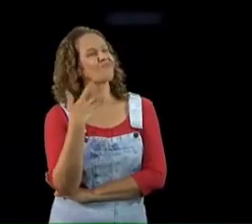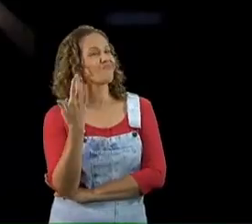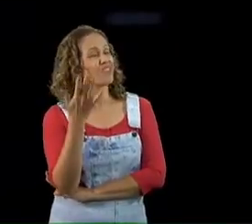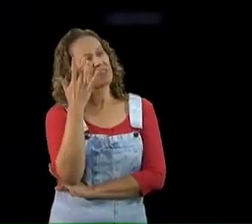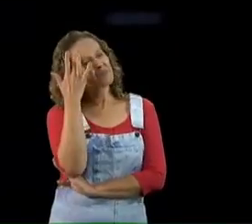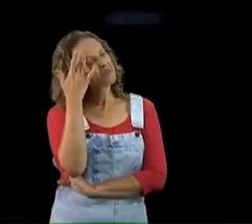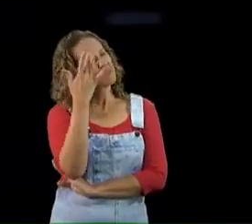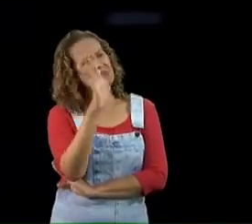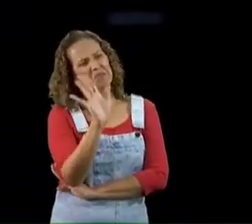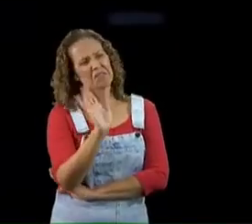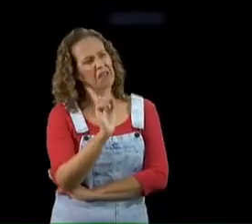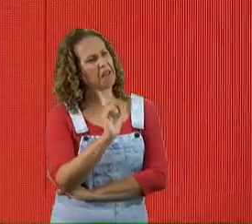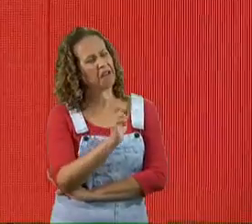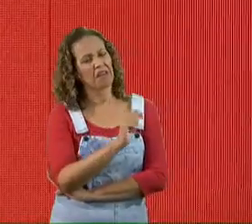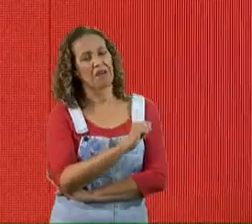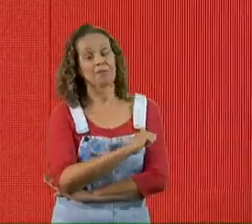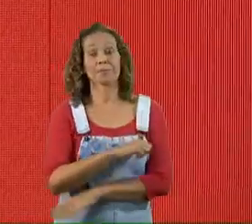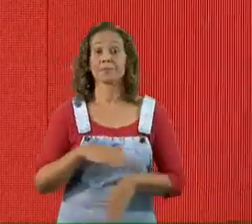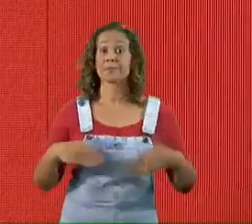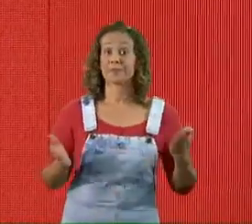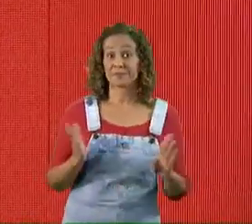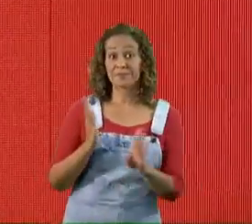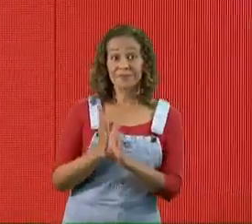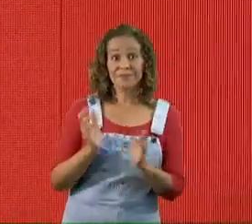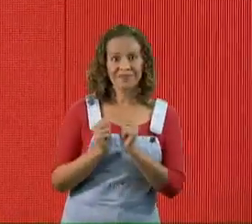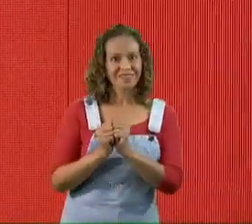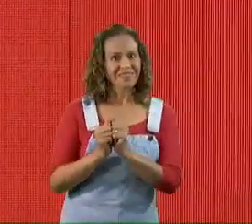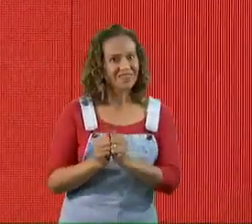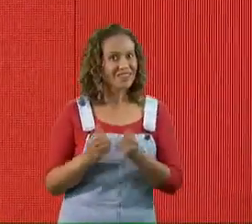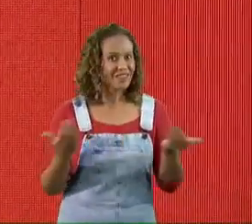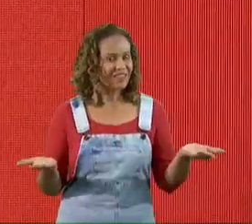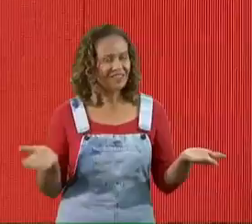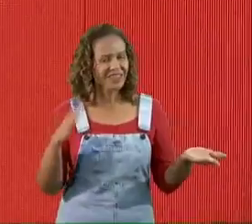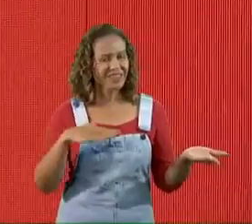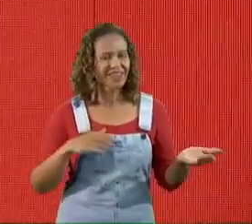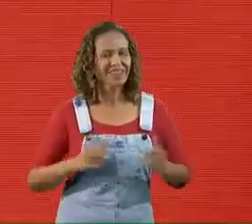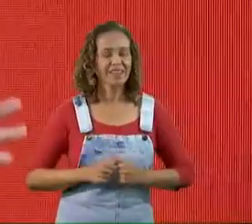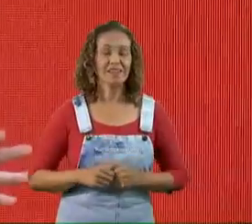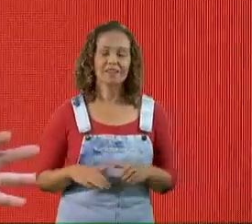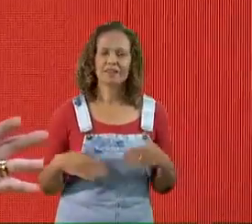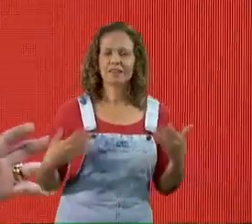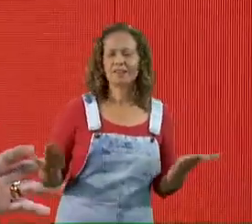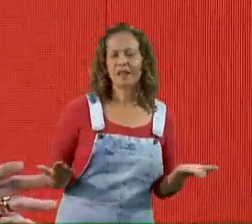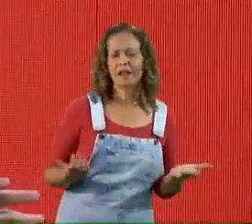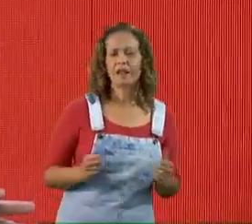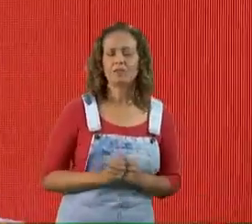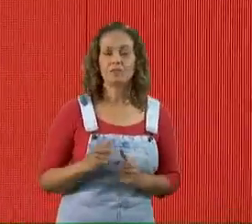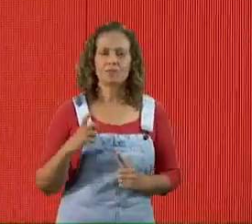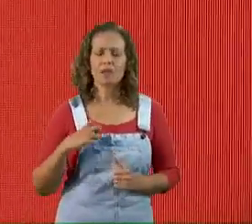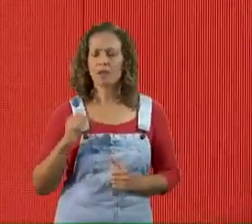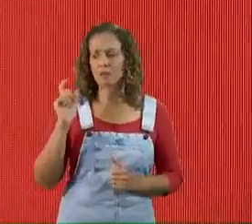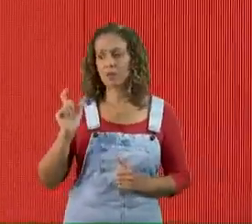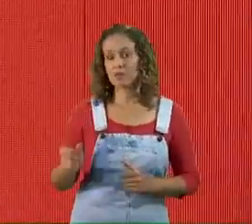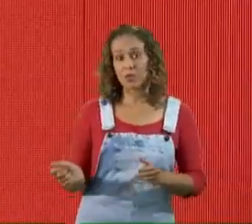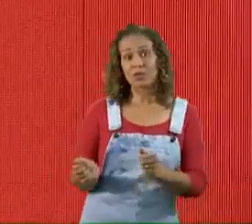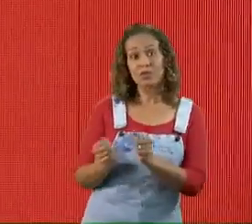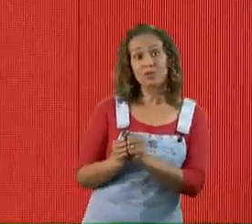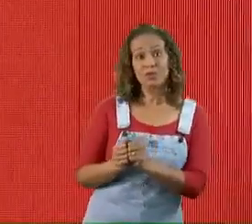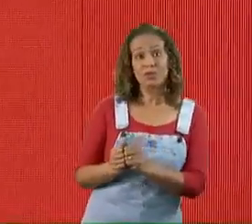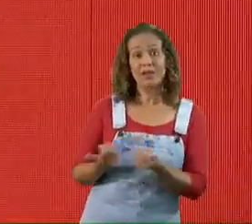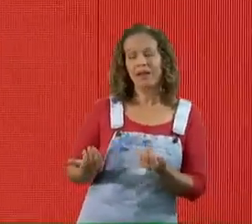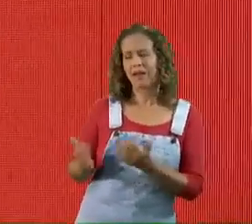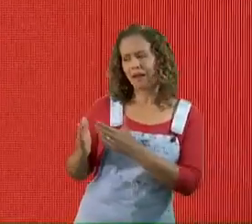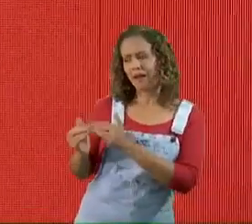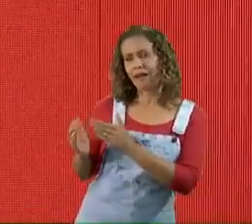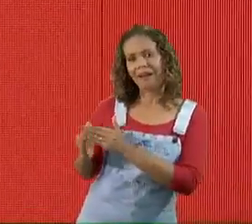Não sei, tia Marcele. Então vamos descobrir, gente? Vamos descobrir juntos? Então, se tem algum adulto aí com você, peça para te ajudar.